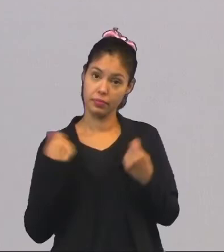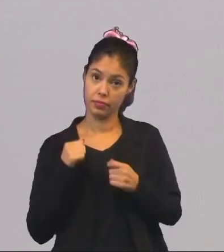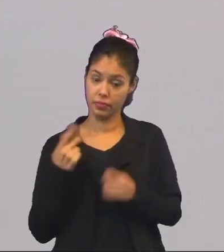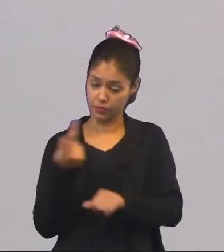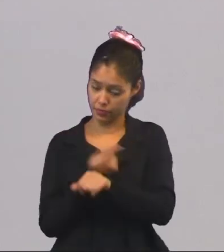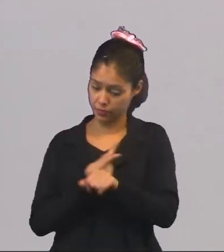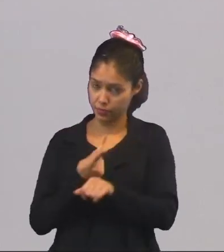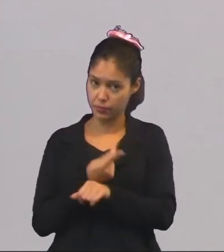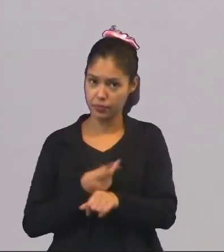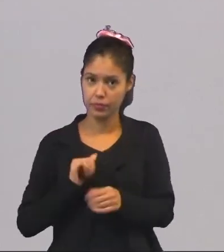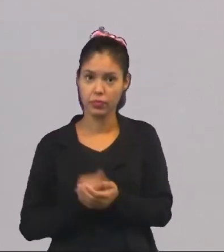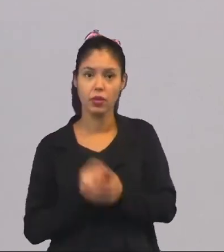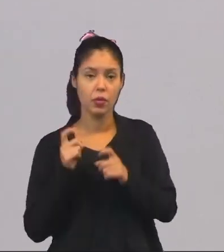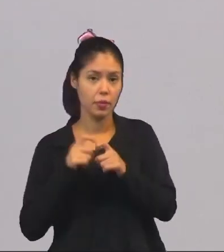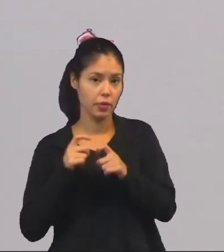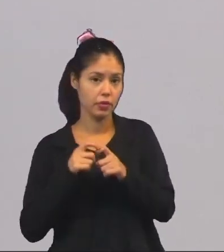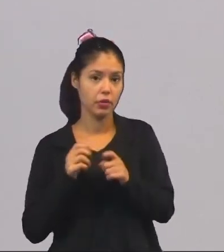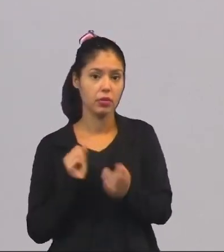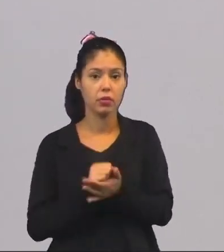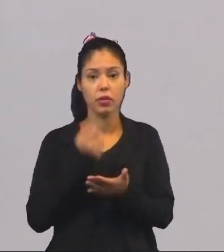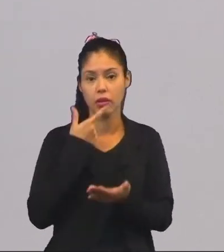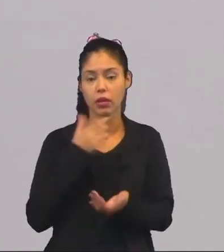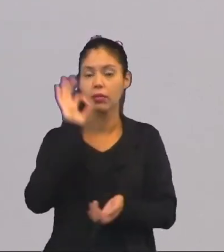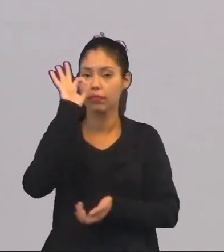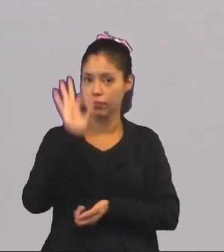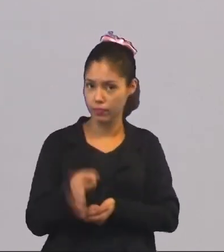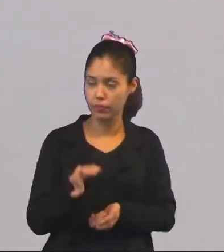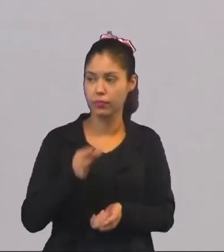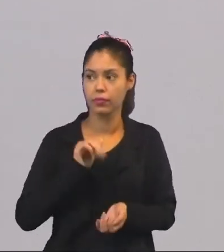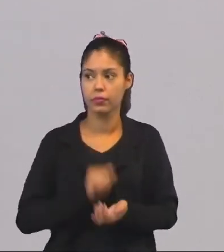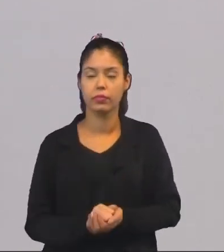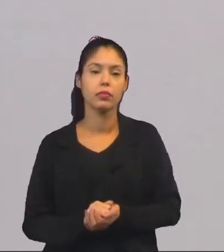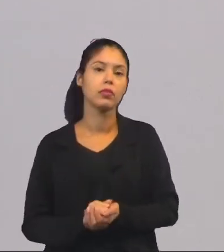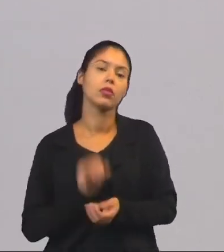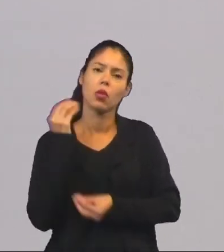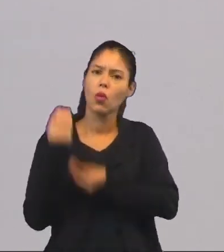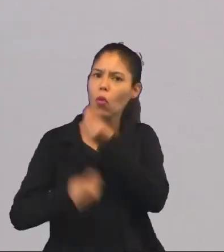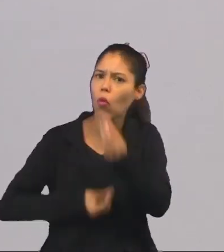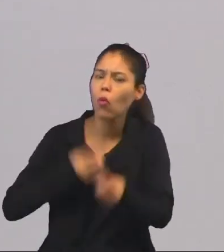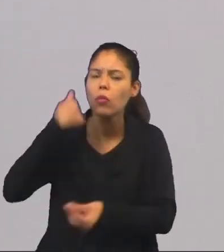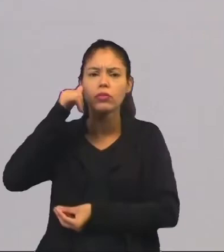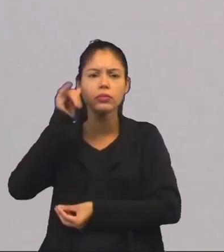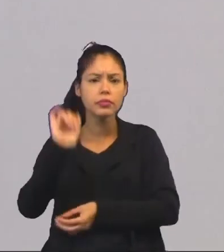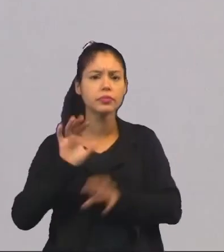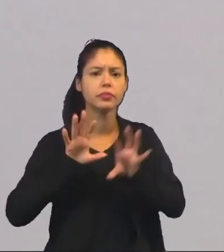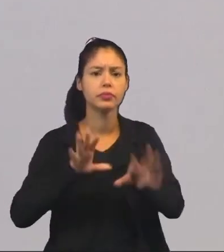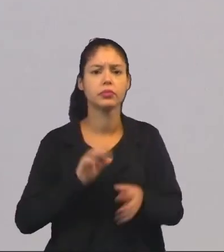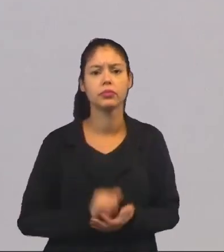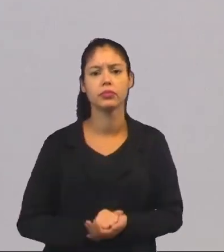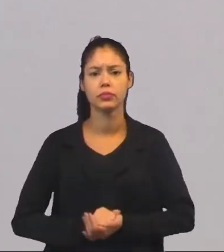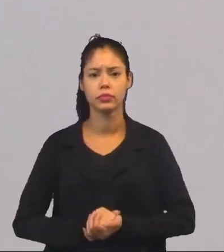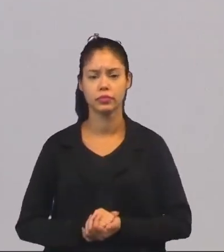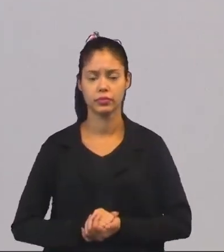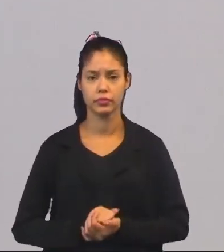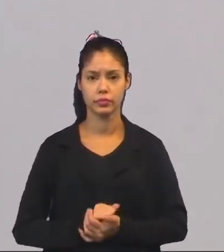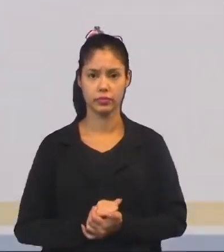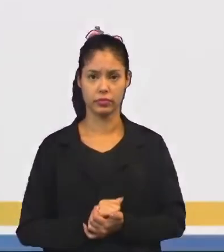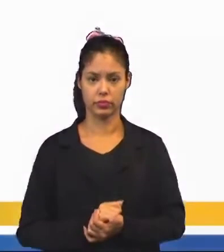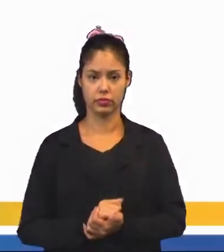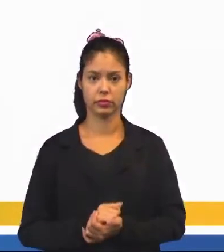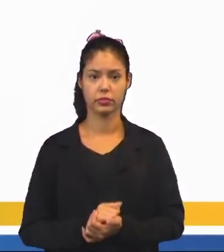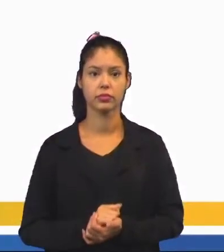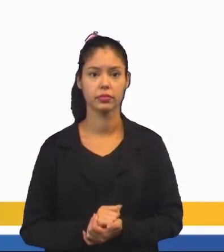devem procurar orientação médica para tomar a medicação certa. E como se prevenir dessa doença? Vamos lá